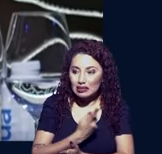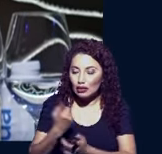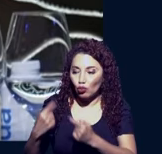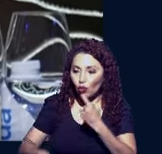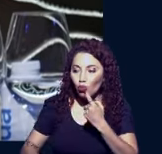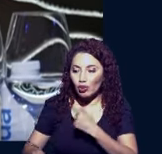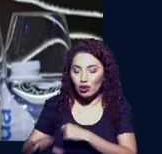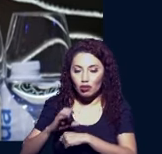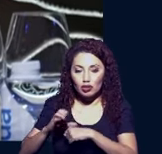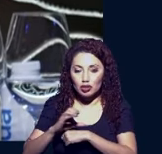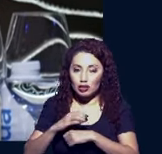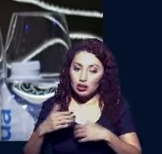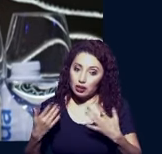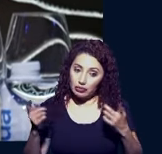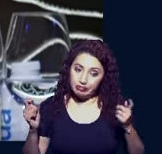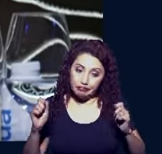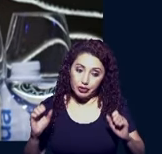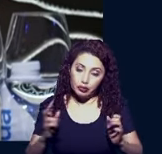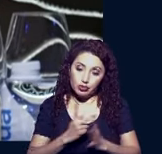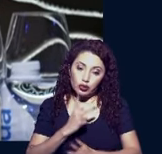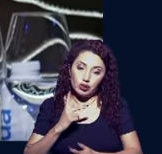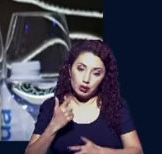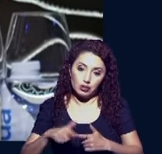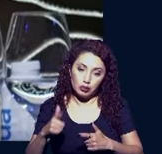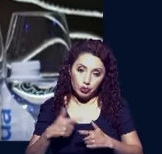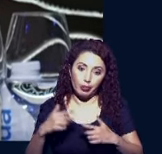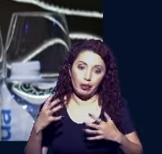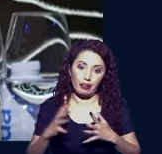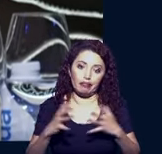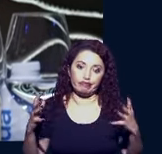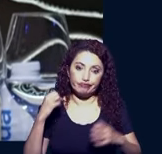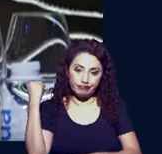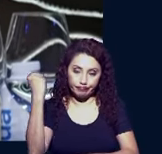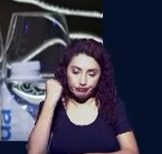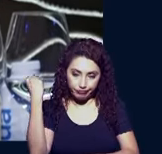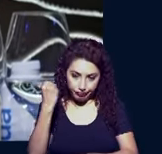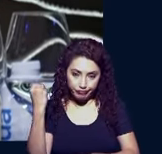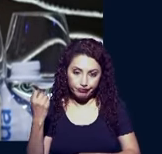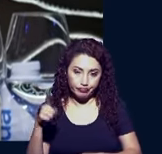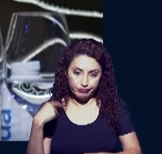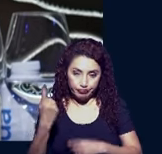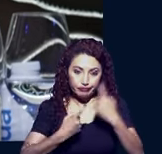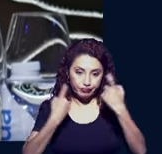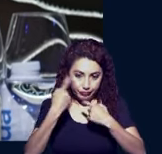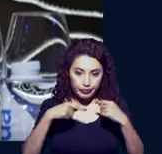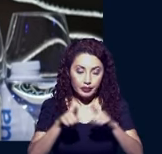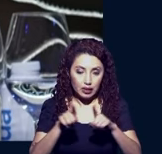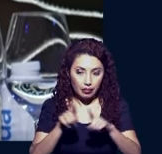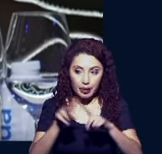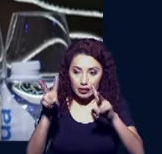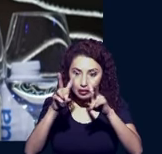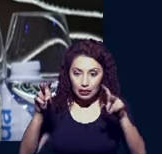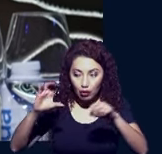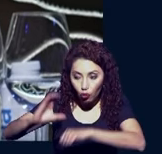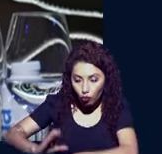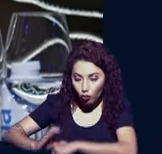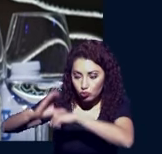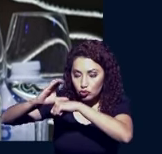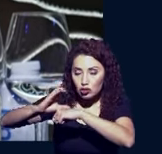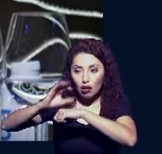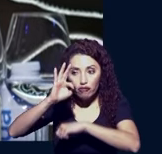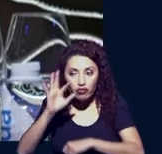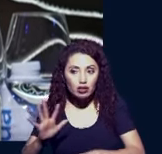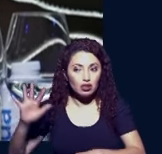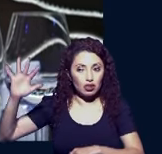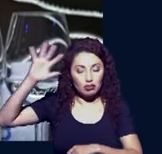jabuti enorme eh nos preocupa também muito a criação desse desse famoso conselho federativo que na